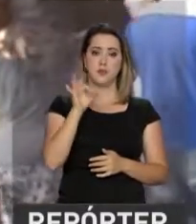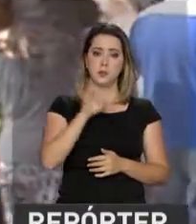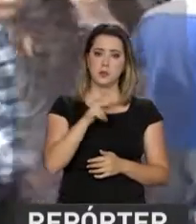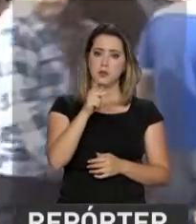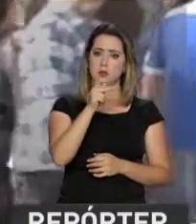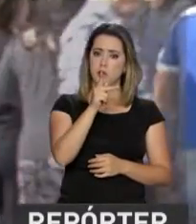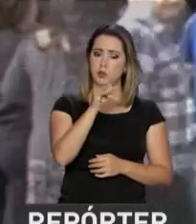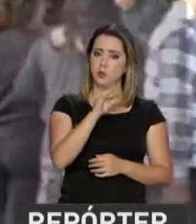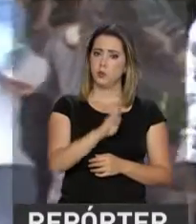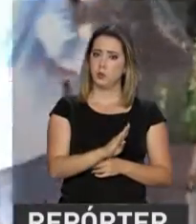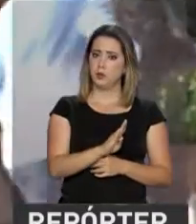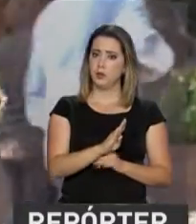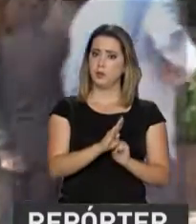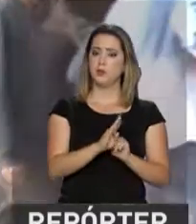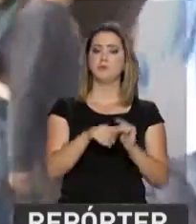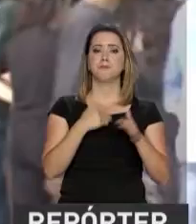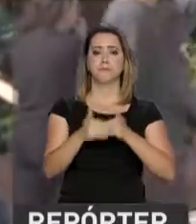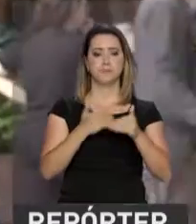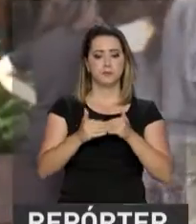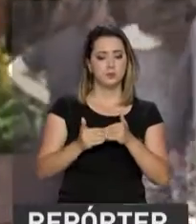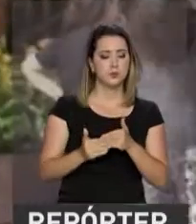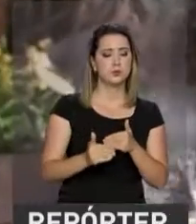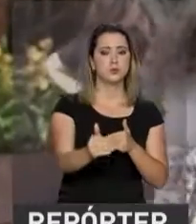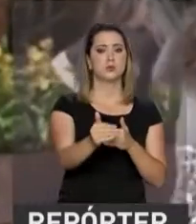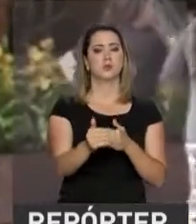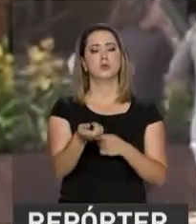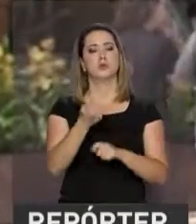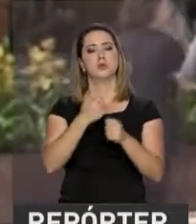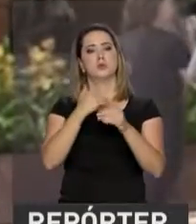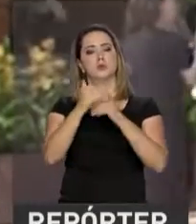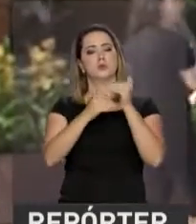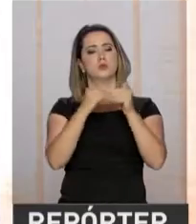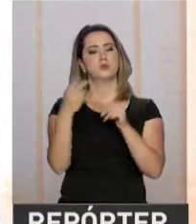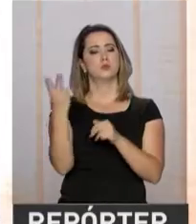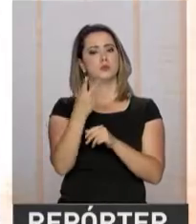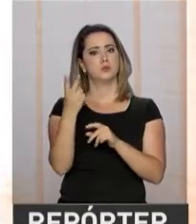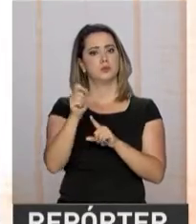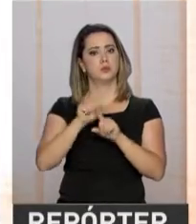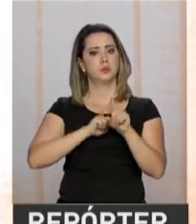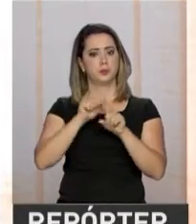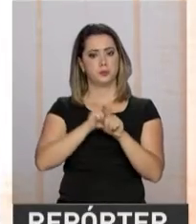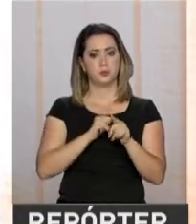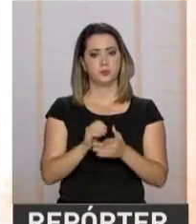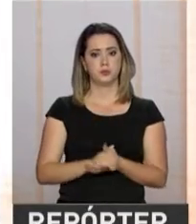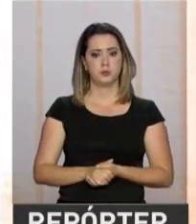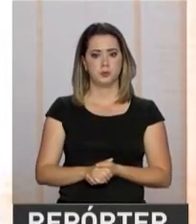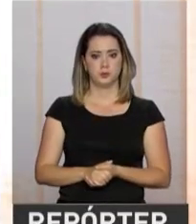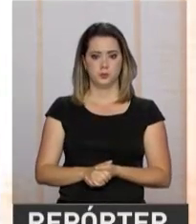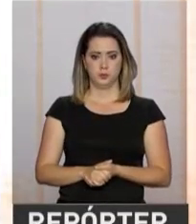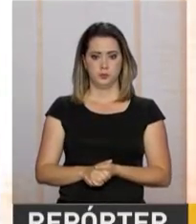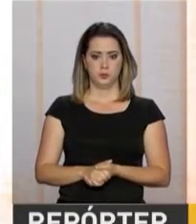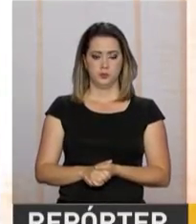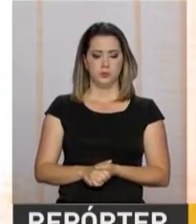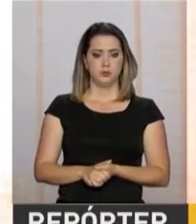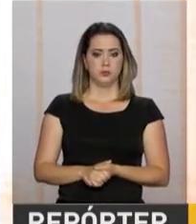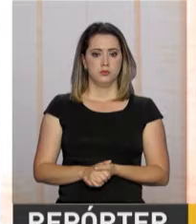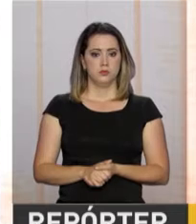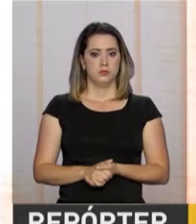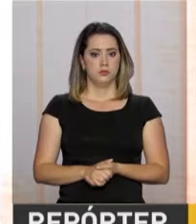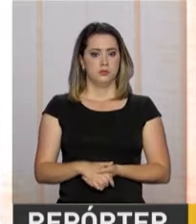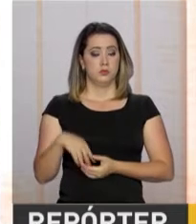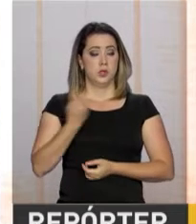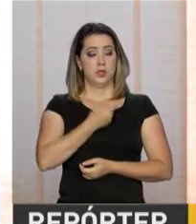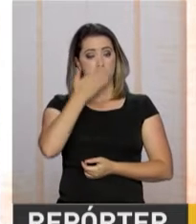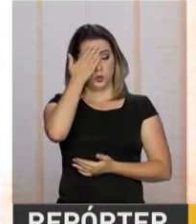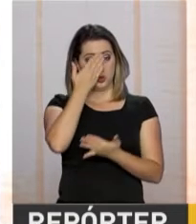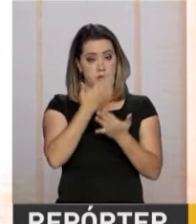Bruto e teve o papel de locomotiva do crescimento no segundo trimestre. A gente prevê que esse ano feche com